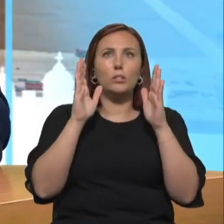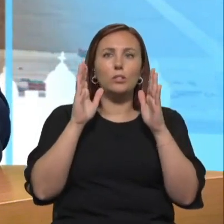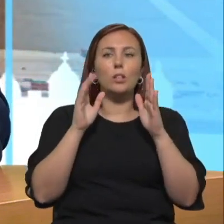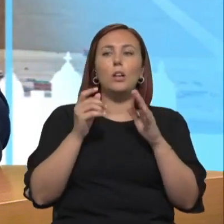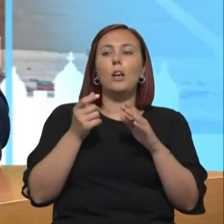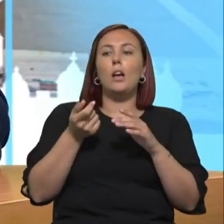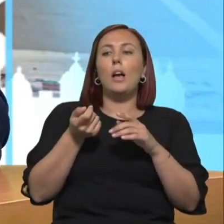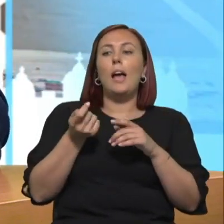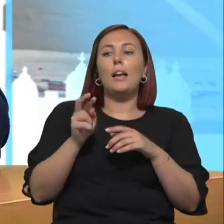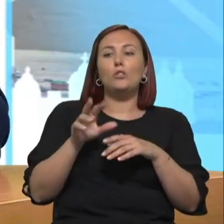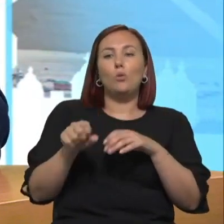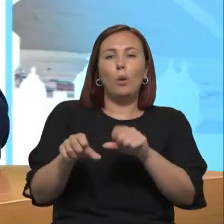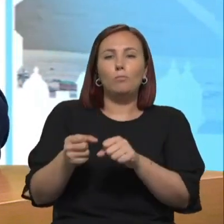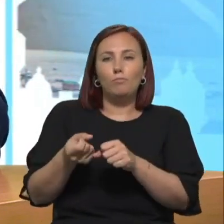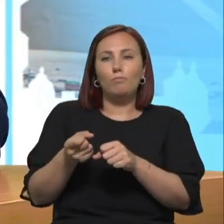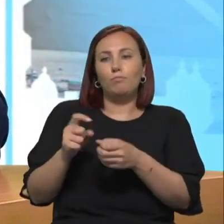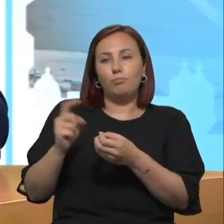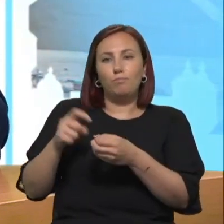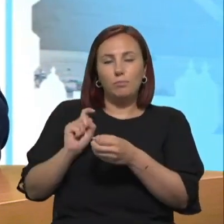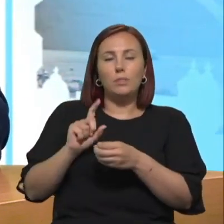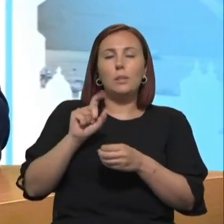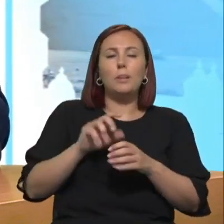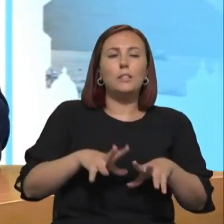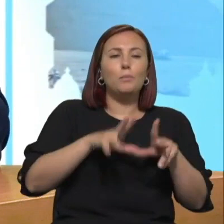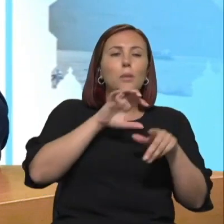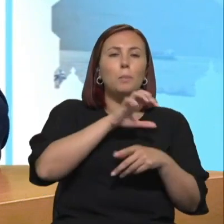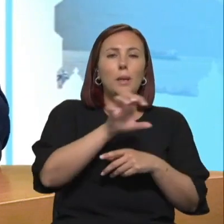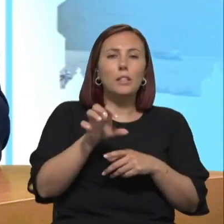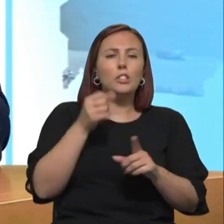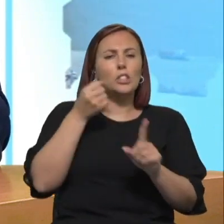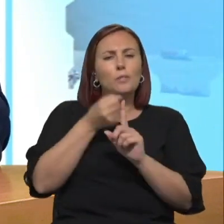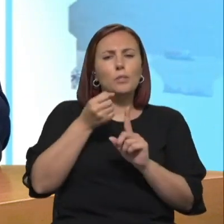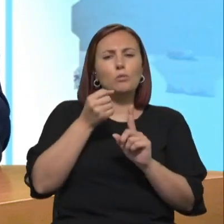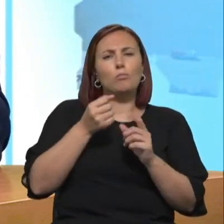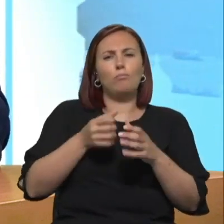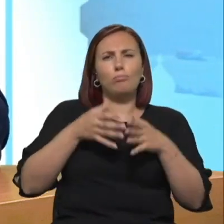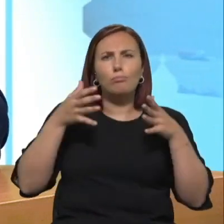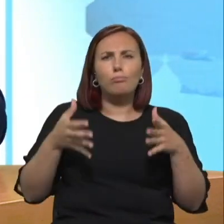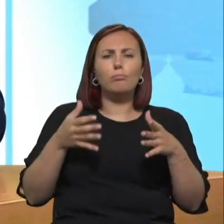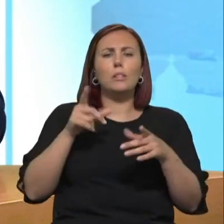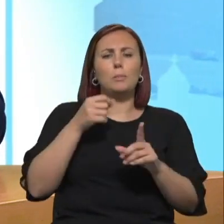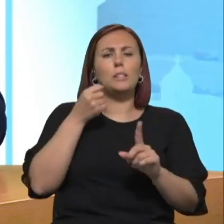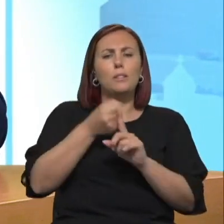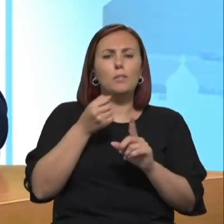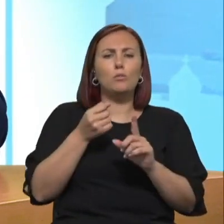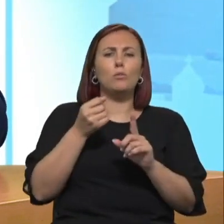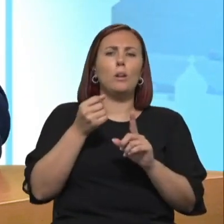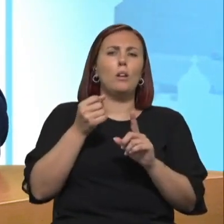houve a democracia. Naturalmente que em termos de desenvolvimento do país há sempre grandes desafios novos, com o contexto